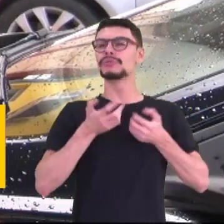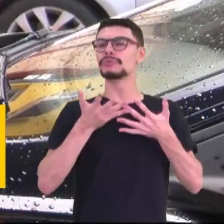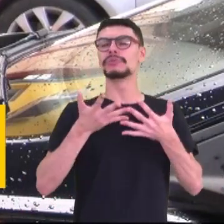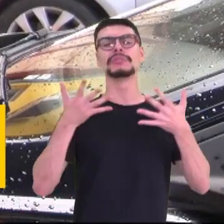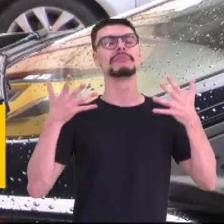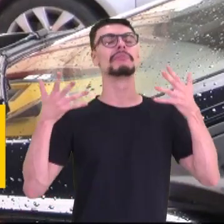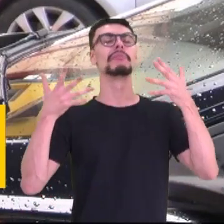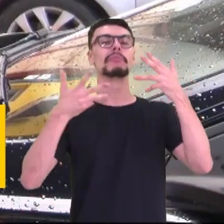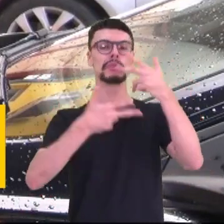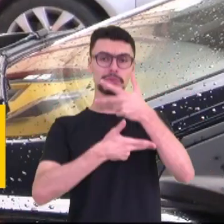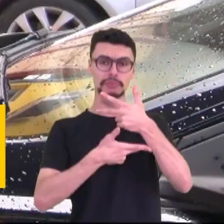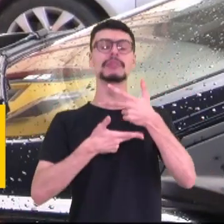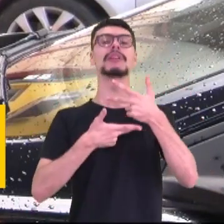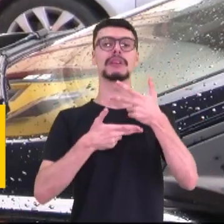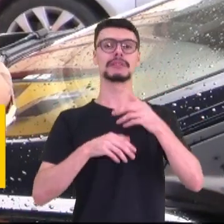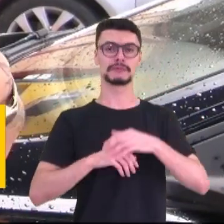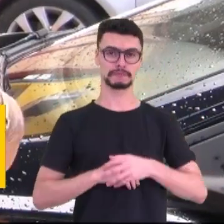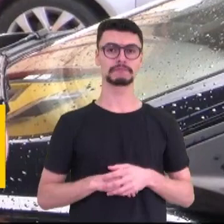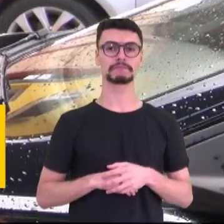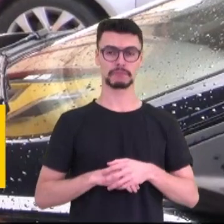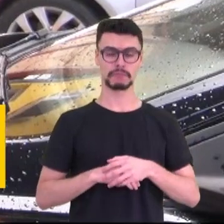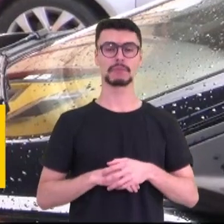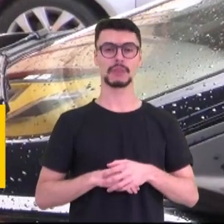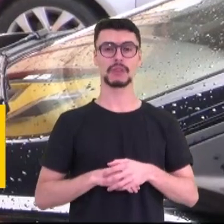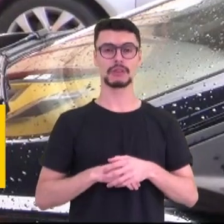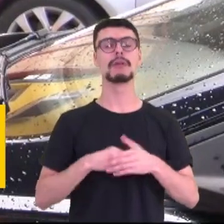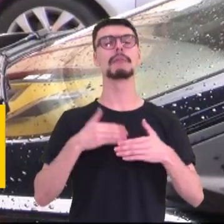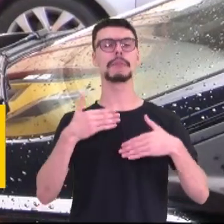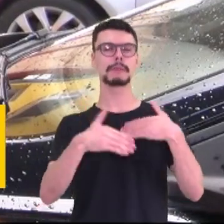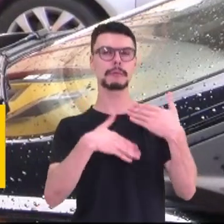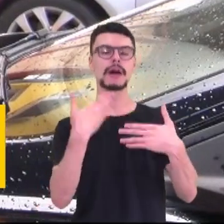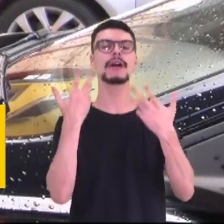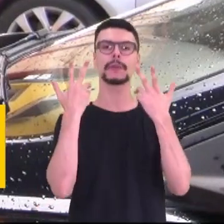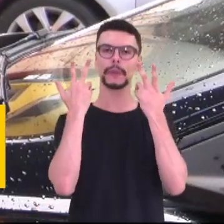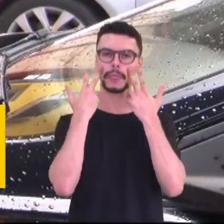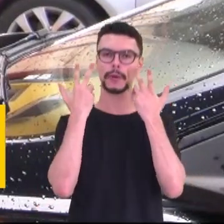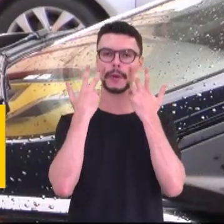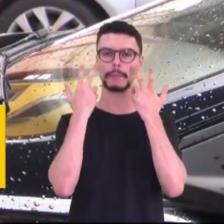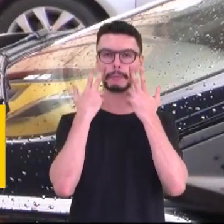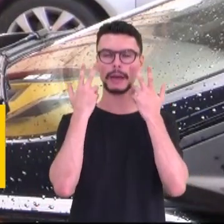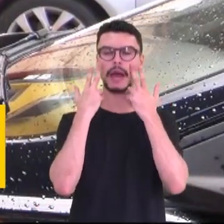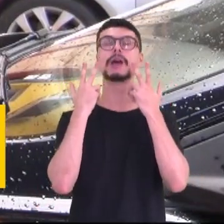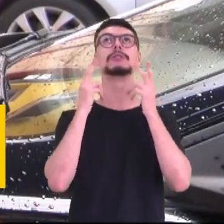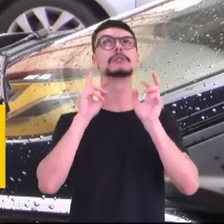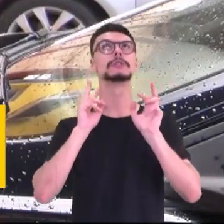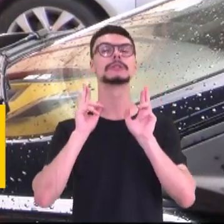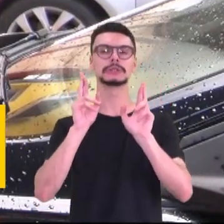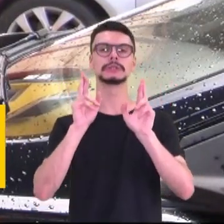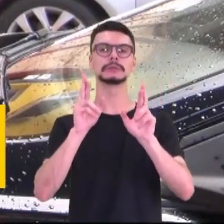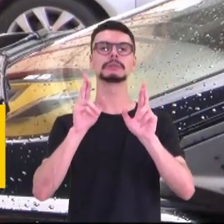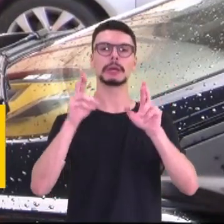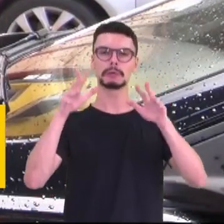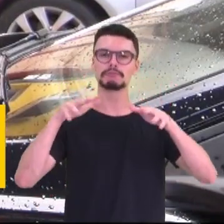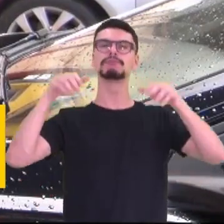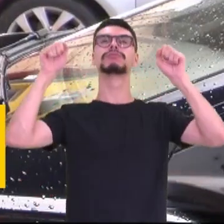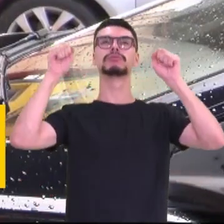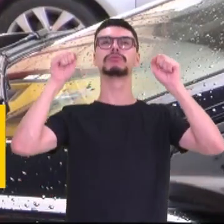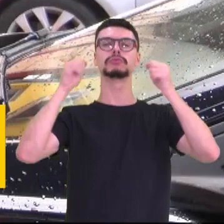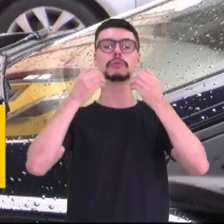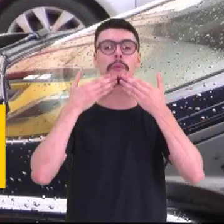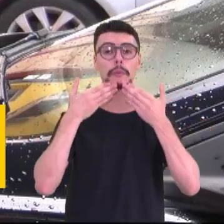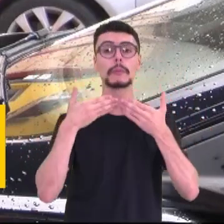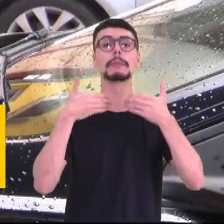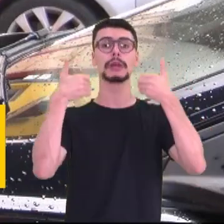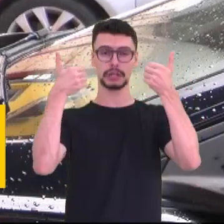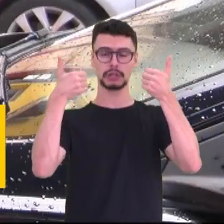Então, as atividades, elas irão retornar mais para frente agora, nessa semana, se Deus quiser, o tempo ficar bom, vai ficar melhor, né? O sol